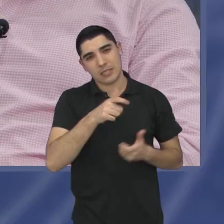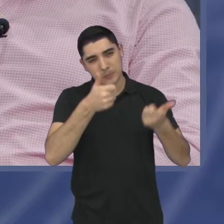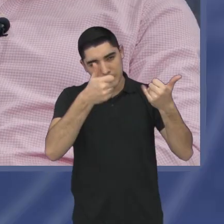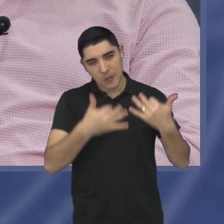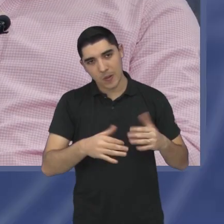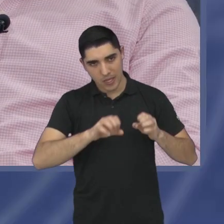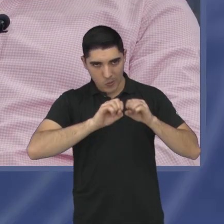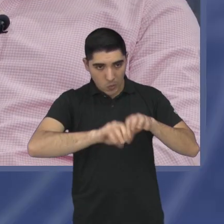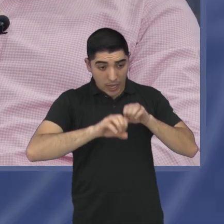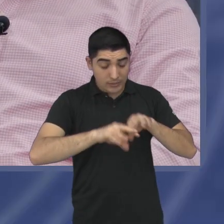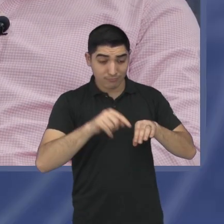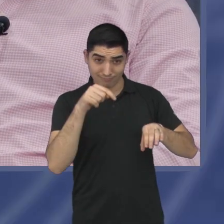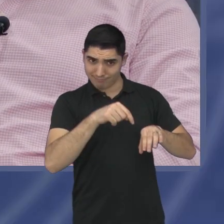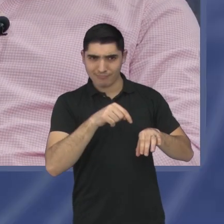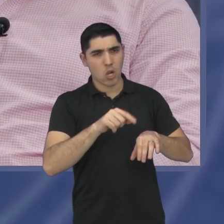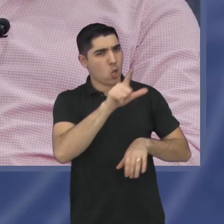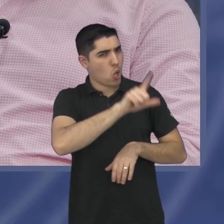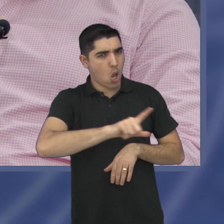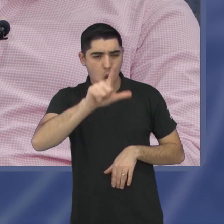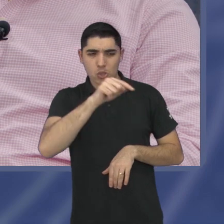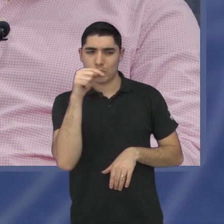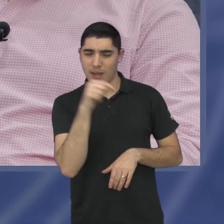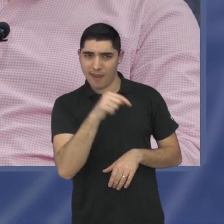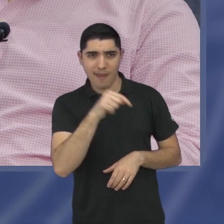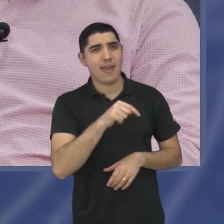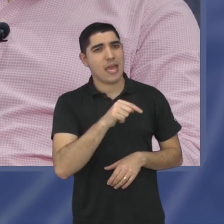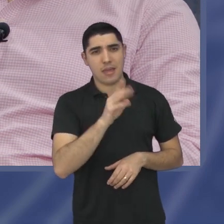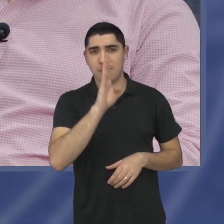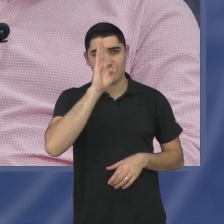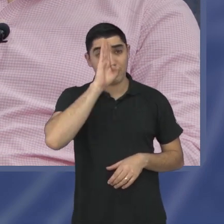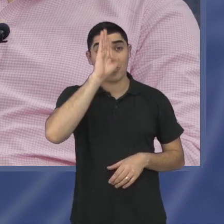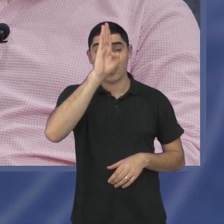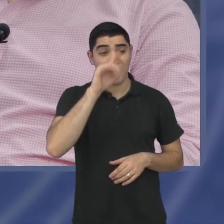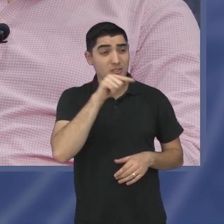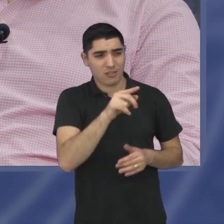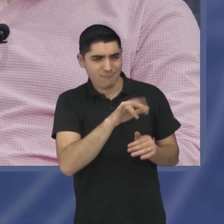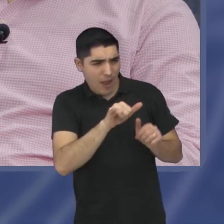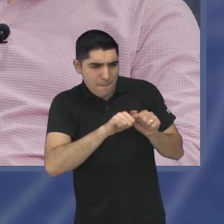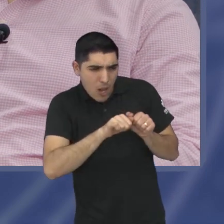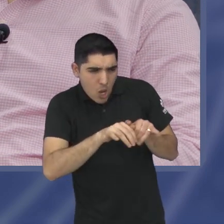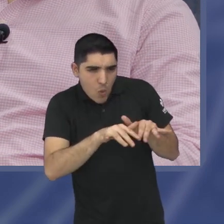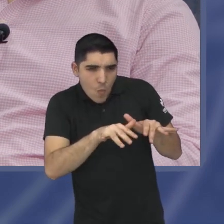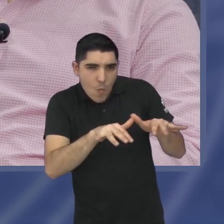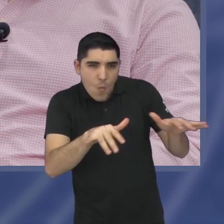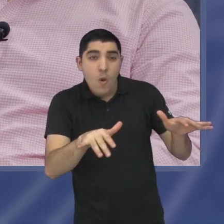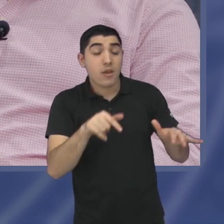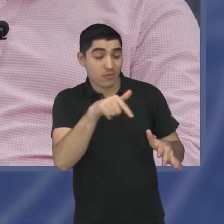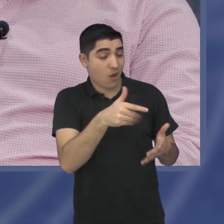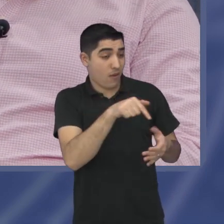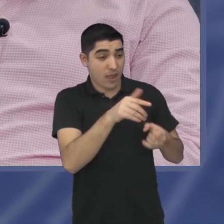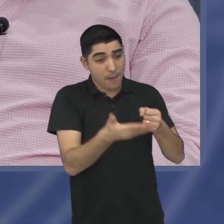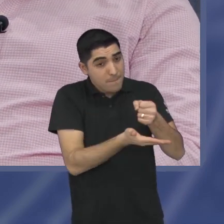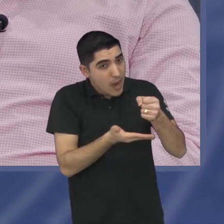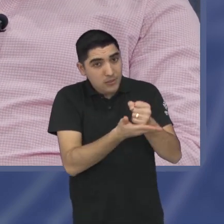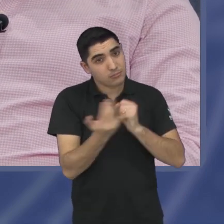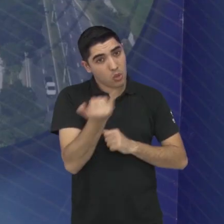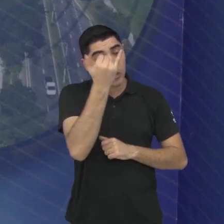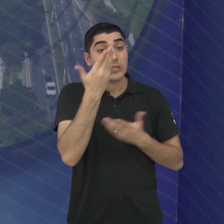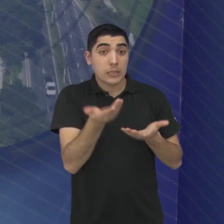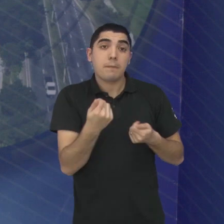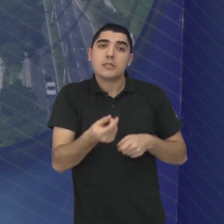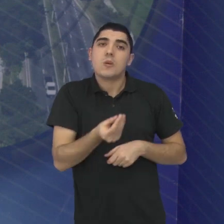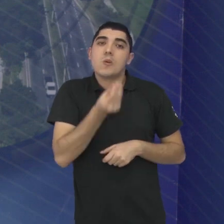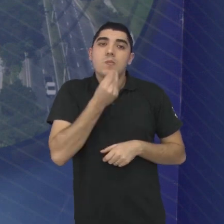falou da educação, a educação, sem dúvida, ela move fronteiras, né? E para isso, essa base, e para isso